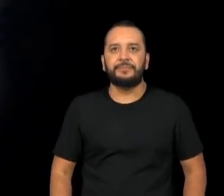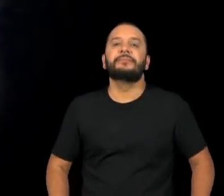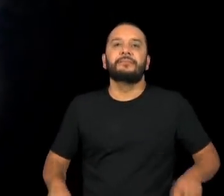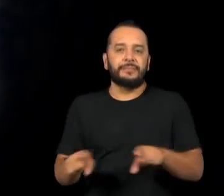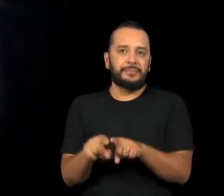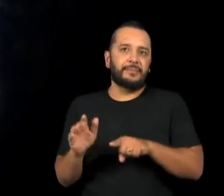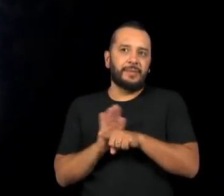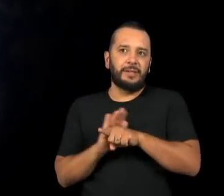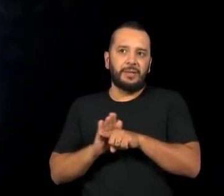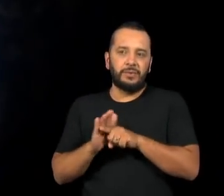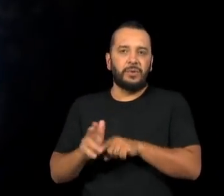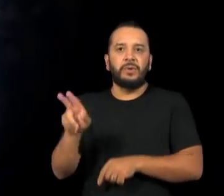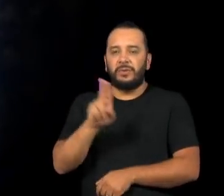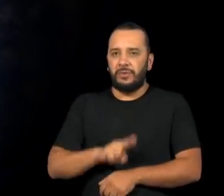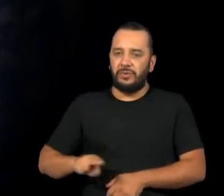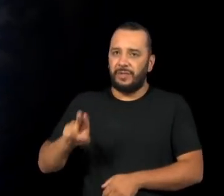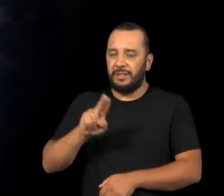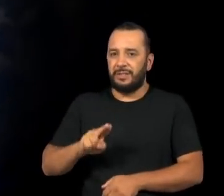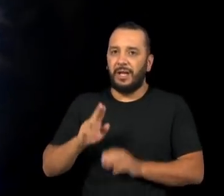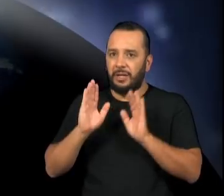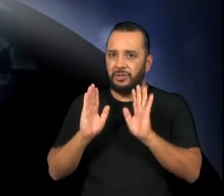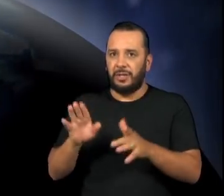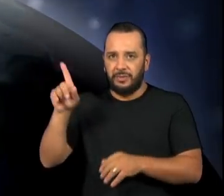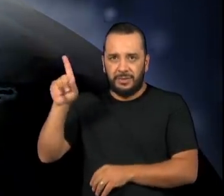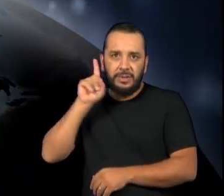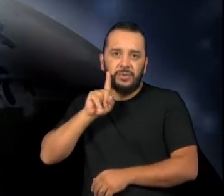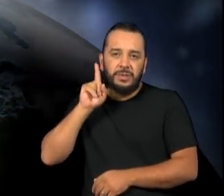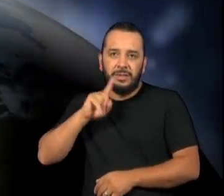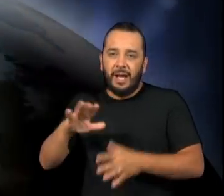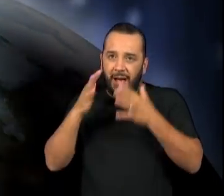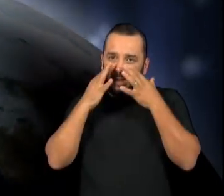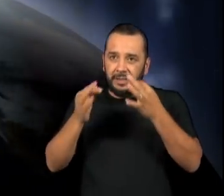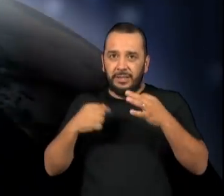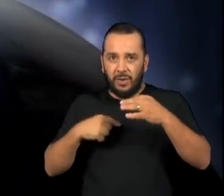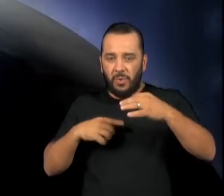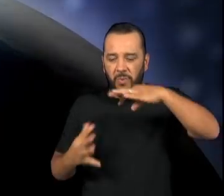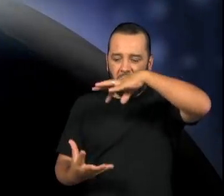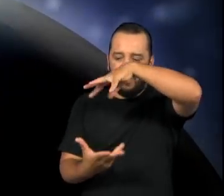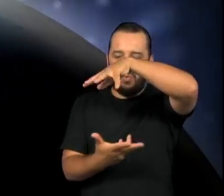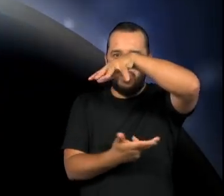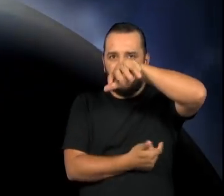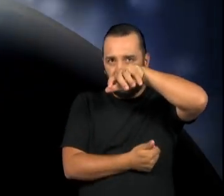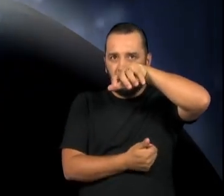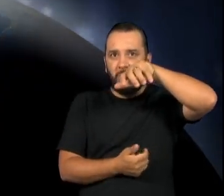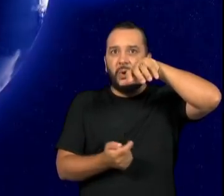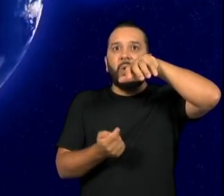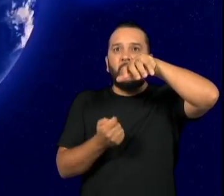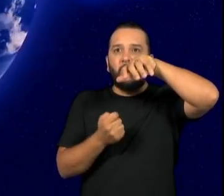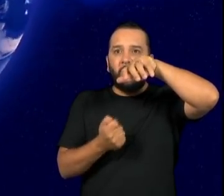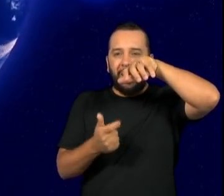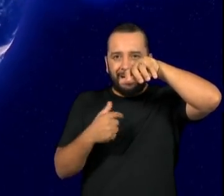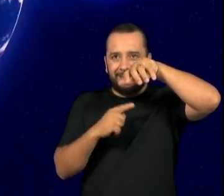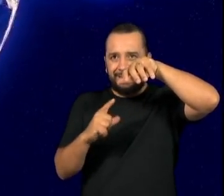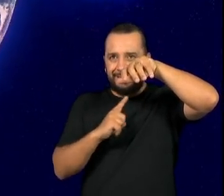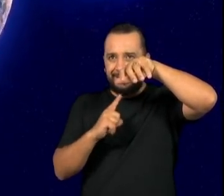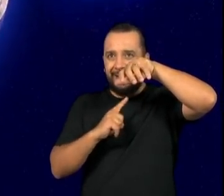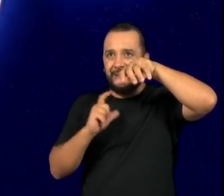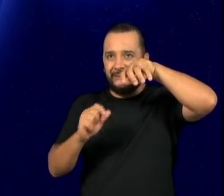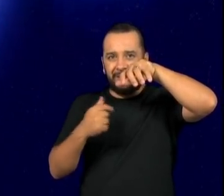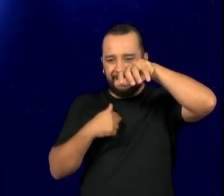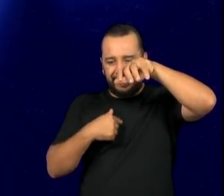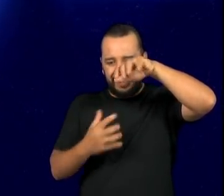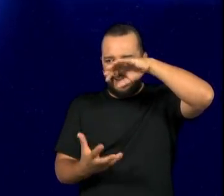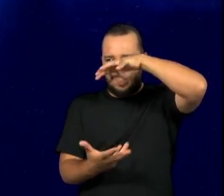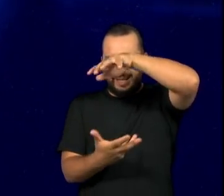Pesquisadores da Universidade de Utah, nos Estados Unidos, alertam que a Terra está quase formando anéis, mas de lixo e